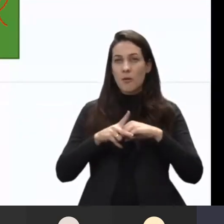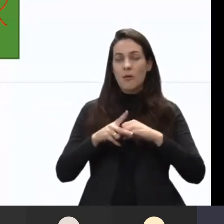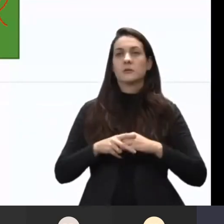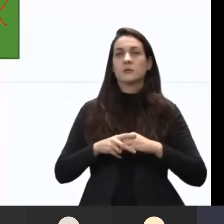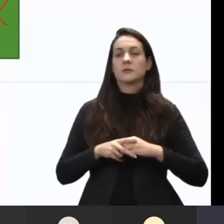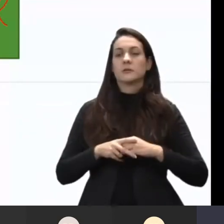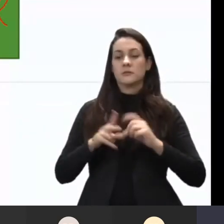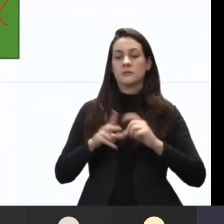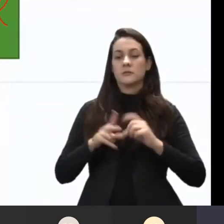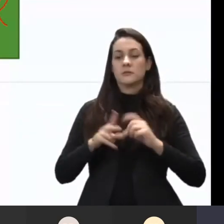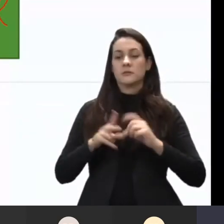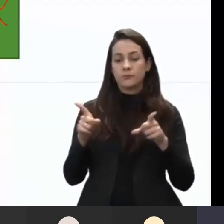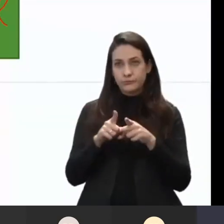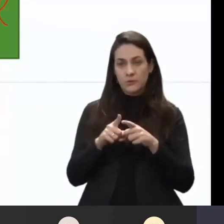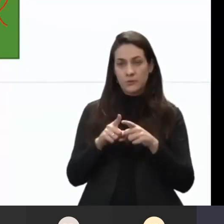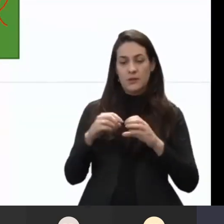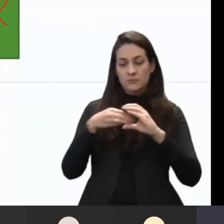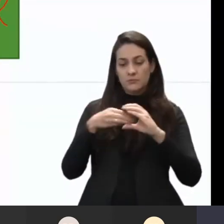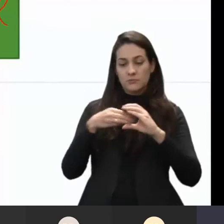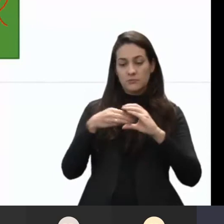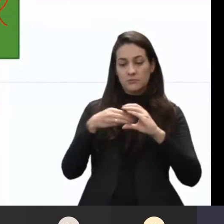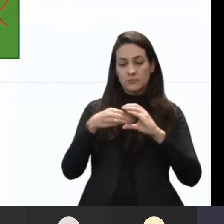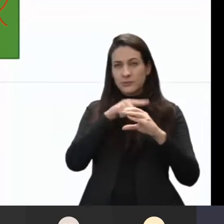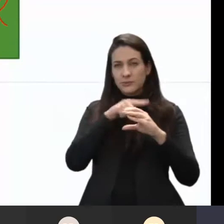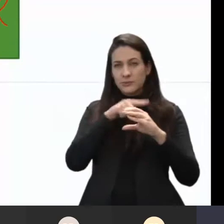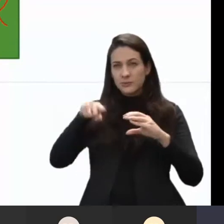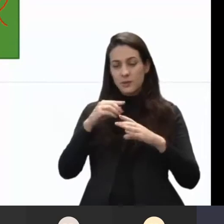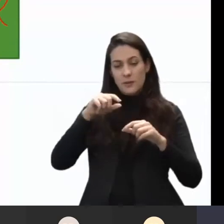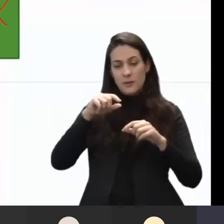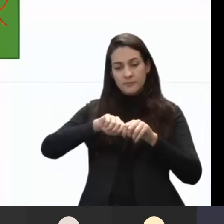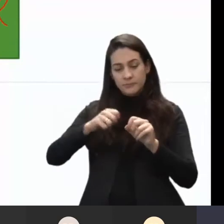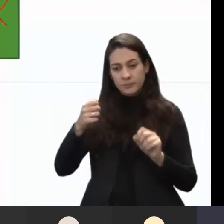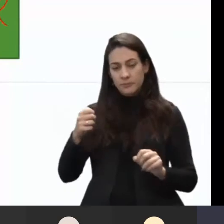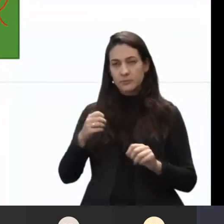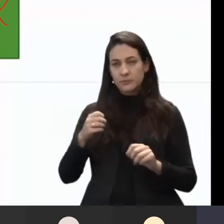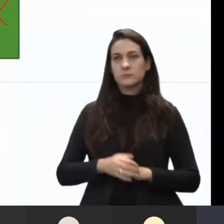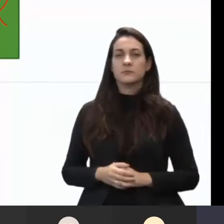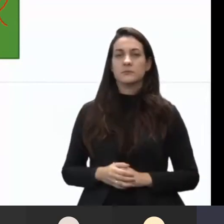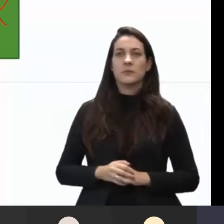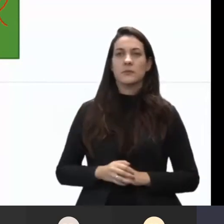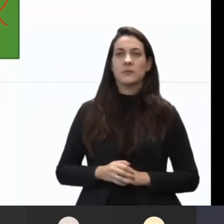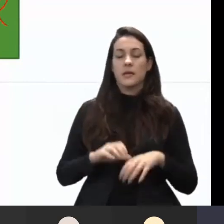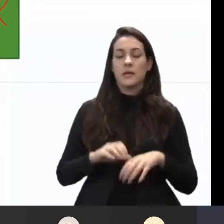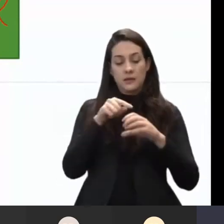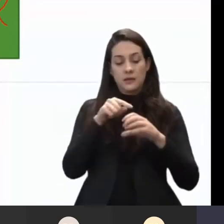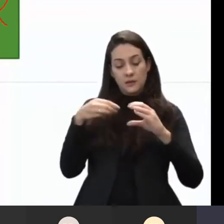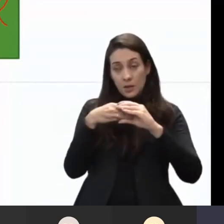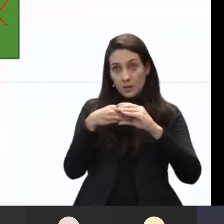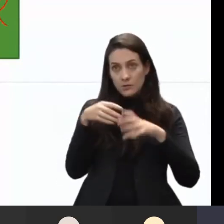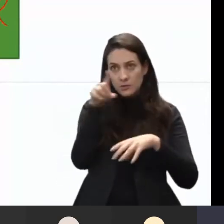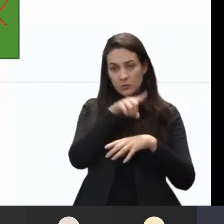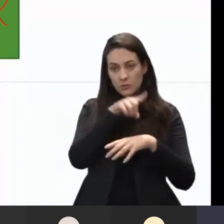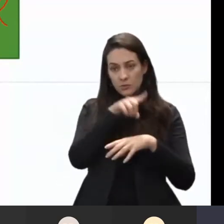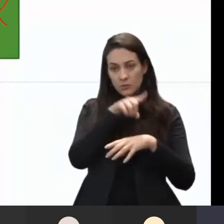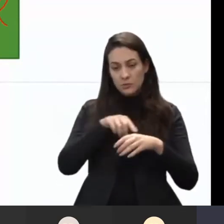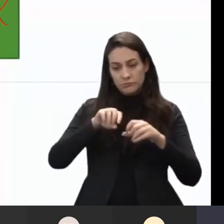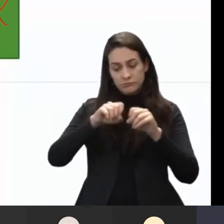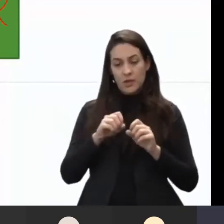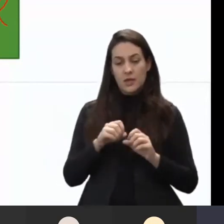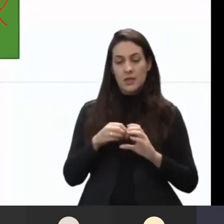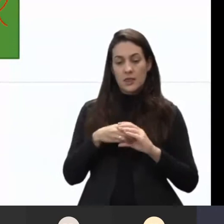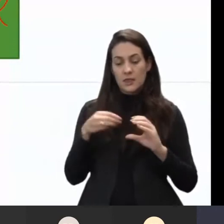destruindo, rompendo a membrana plasmática. Quando rompe a membrana plasmática, o que acontece? Ocorre um vazamento celular,